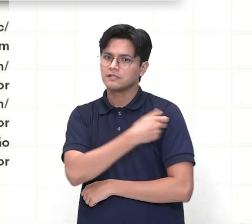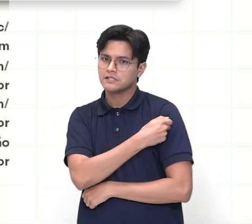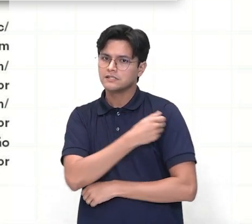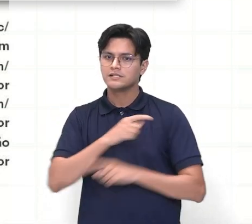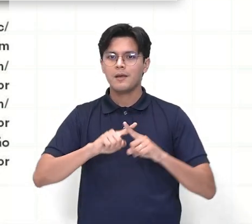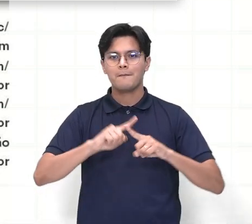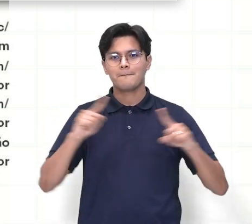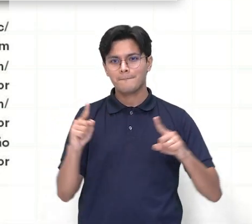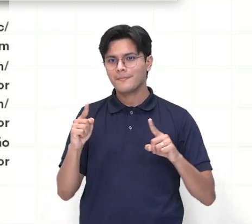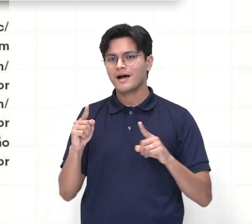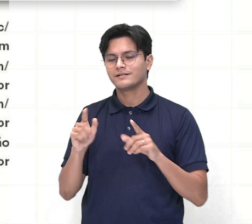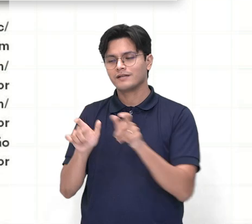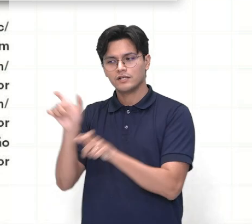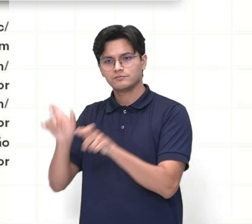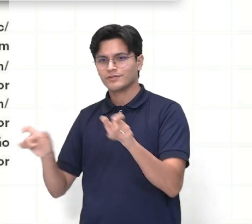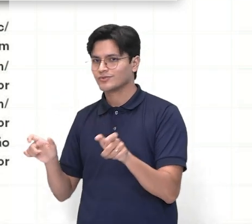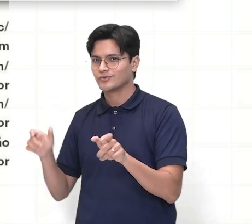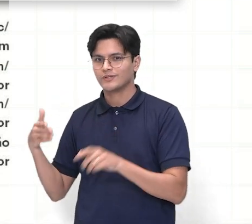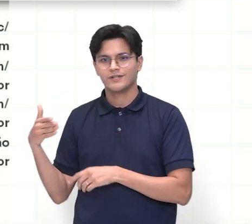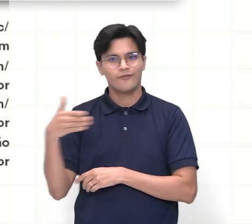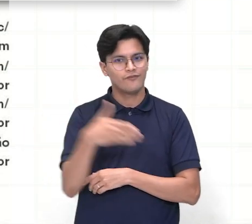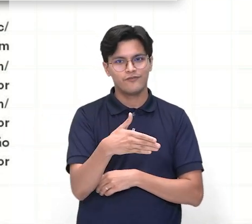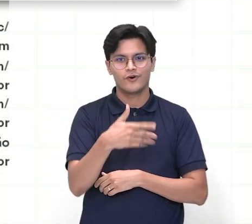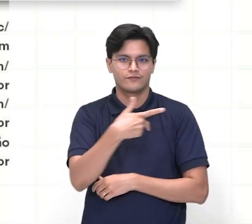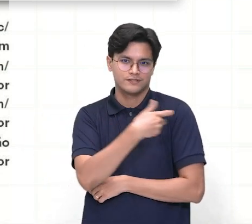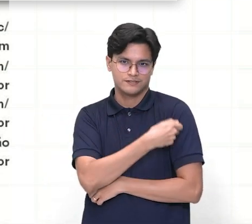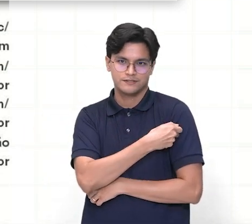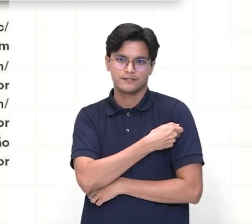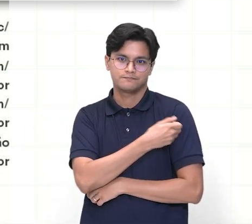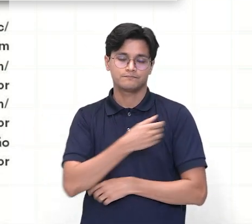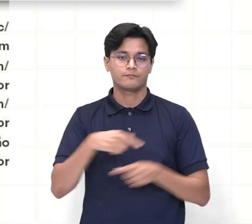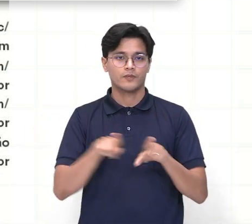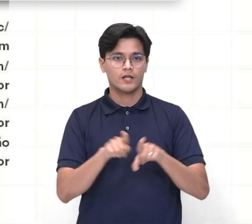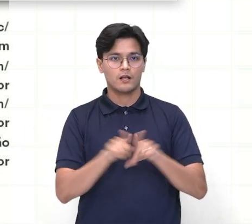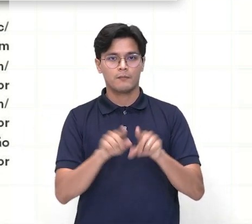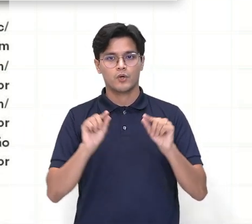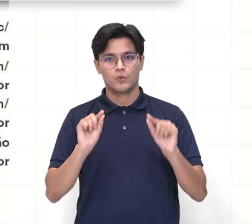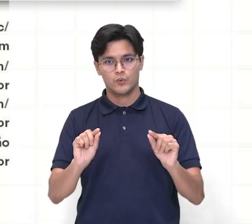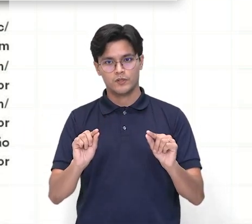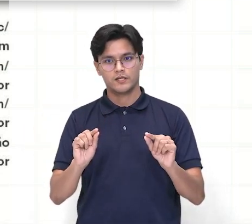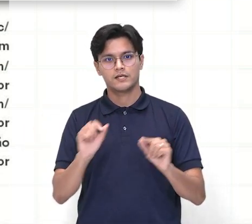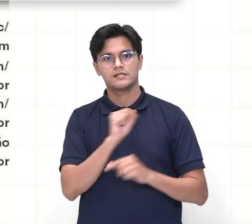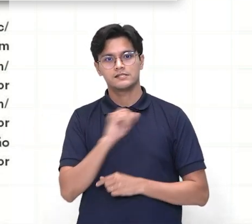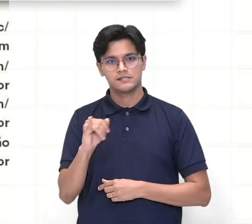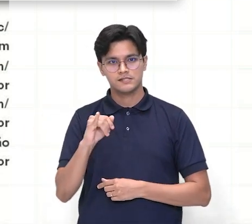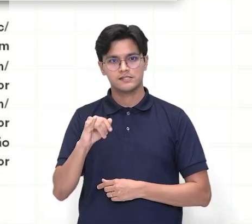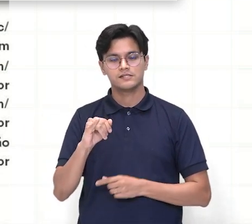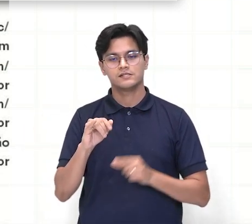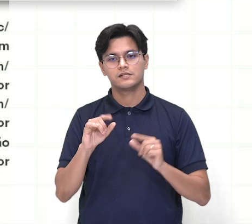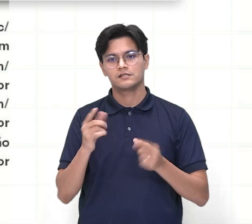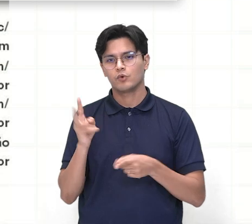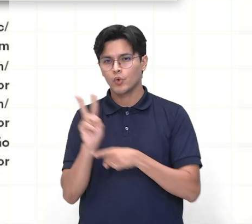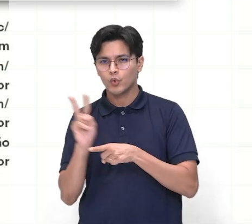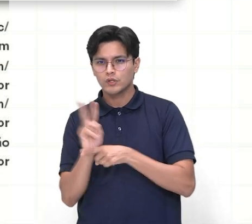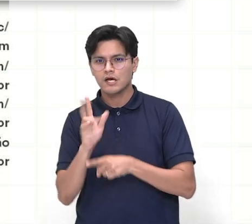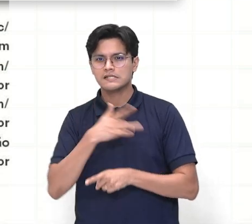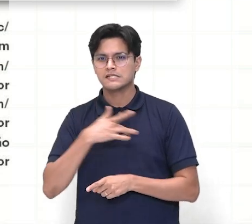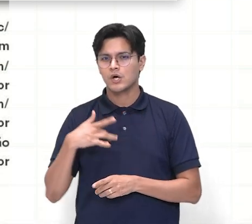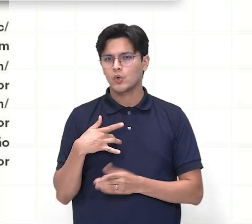a epidemia. Falta de acesso e cuidados, né, à saúde, aí nós vamos para as